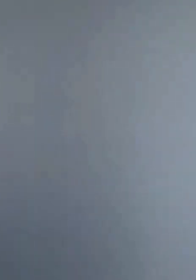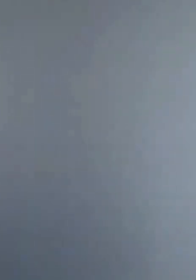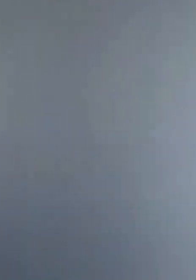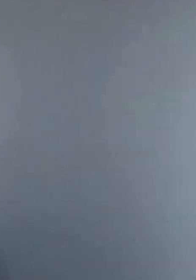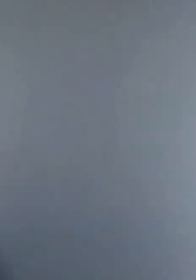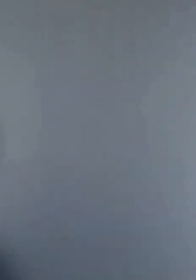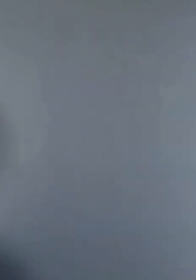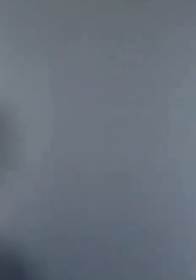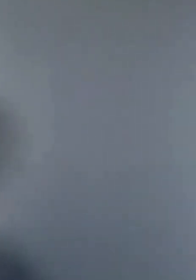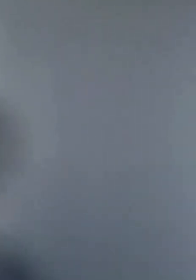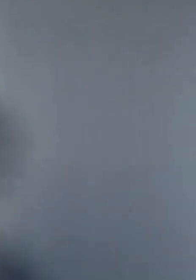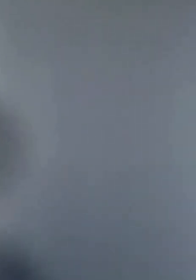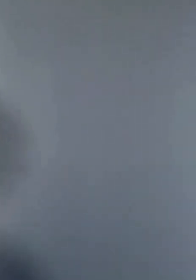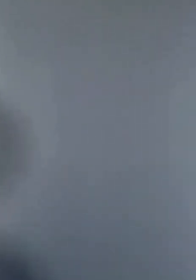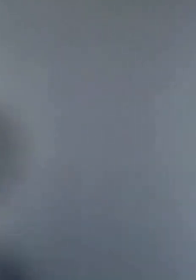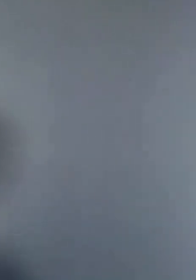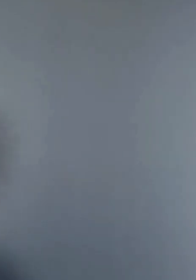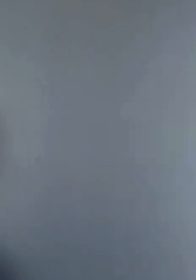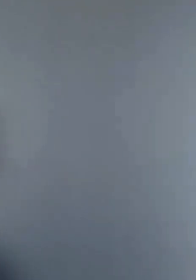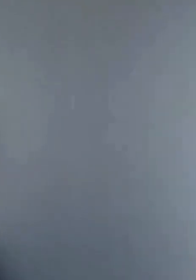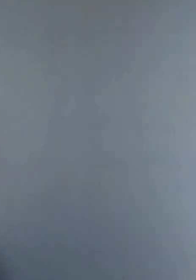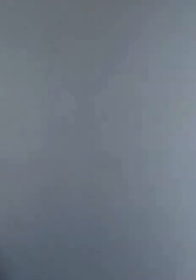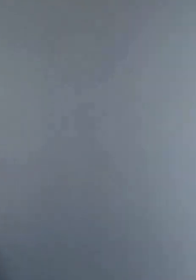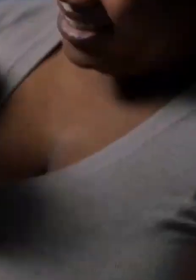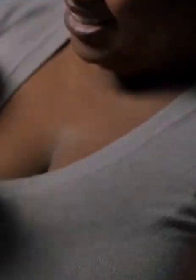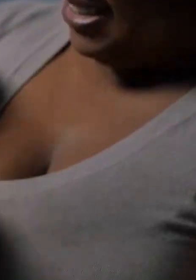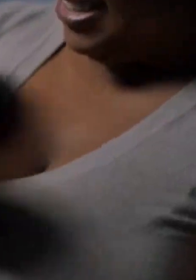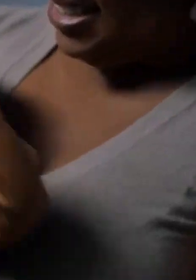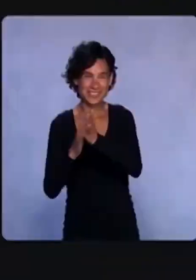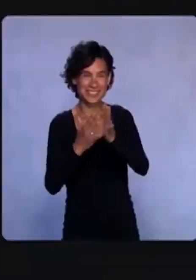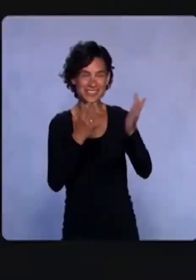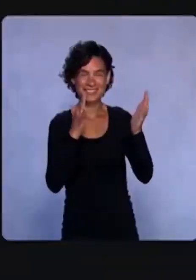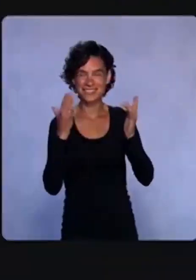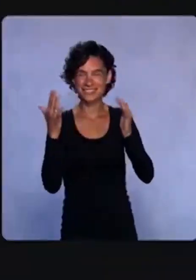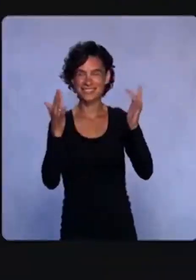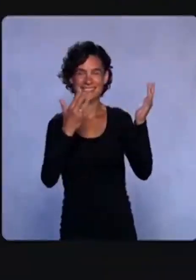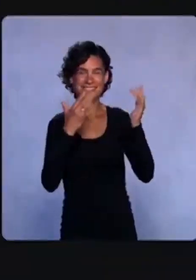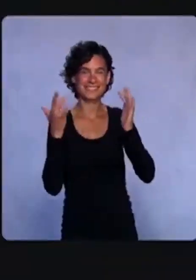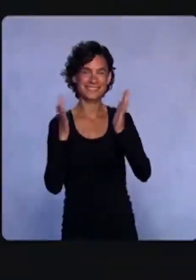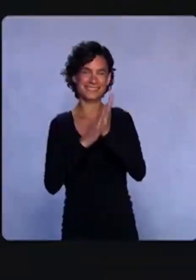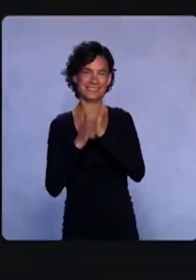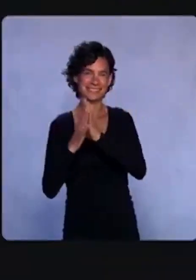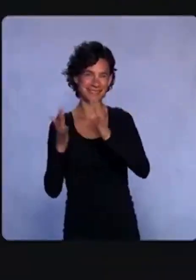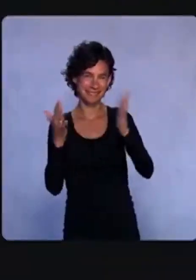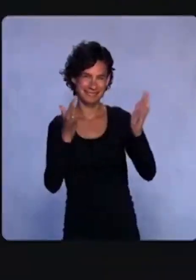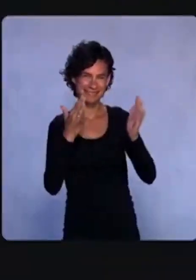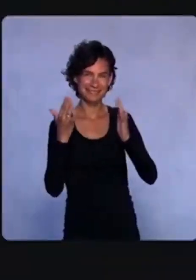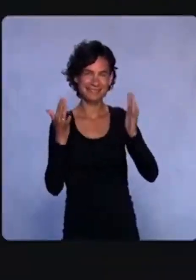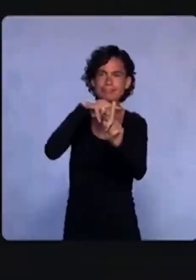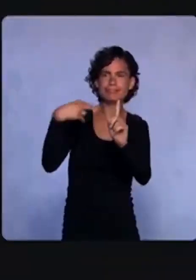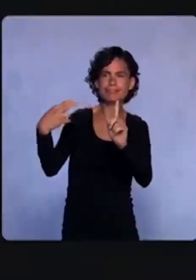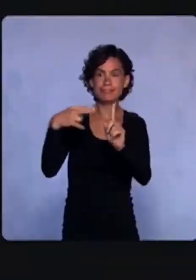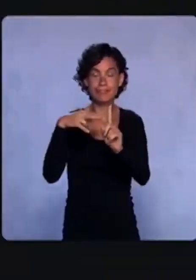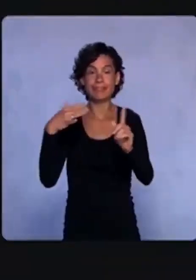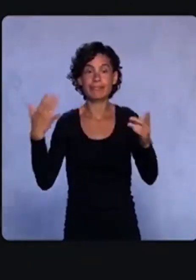planos de lançamento, mas a empresa afirmou que espera compartilhar mais informações nos próximos meses.